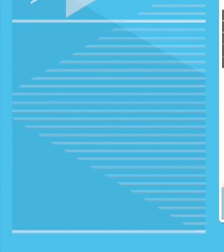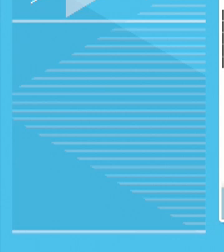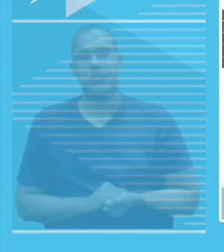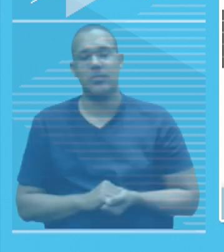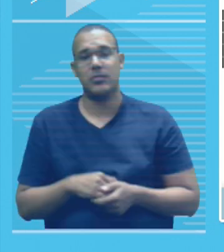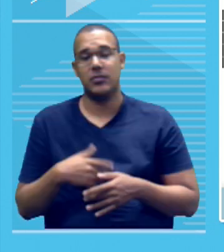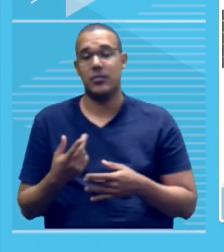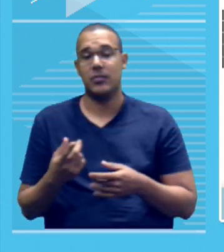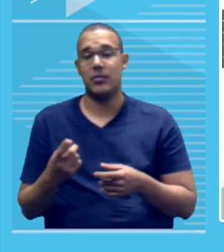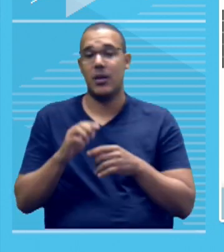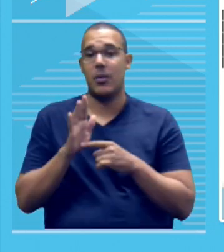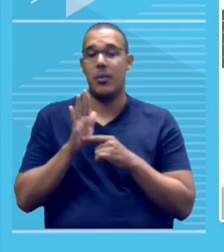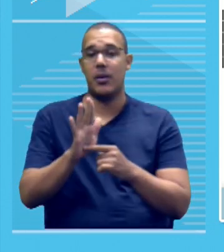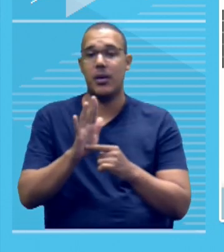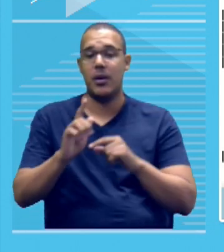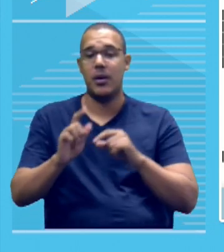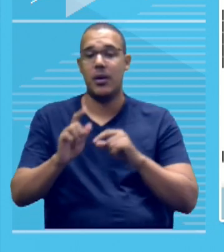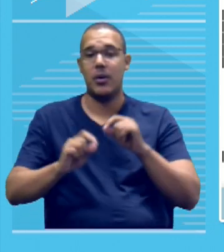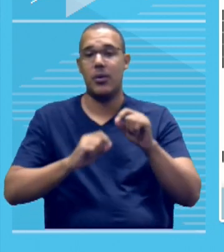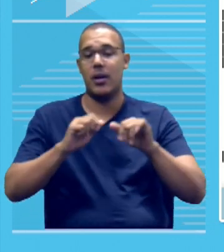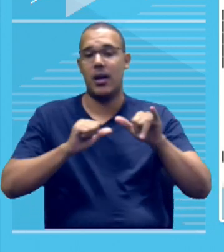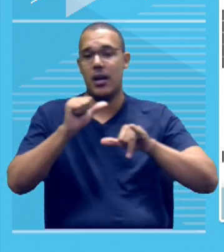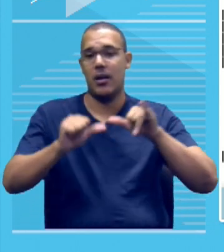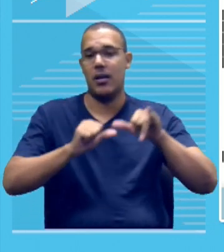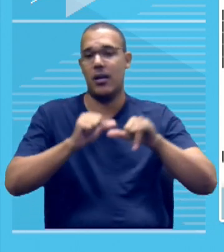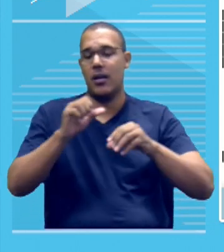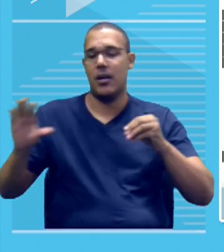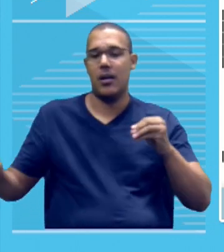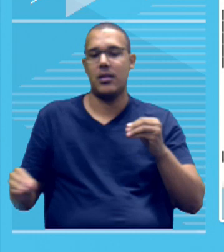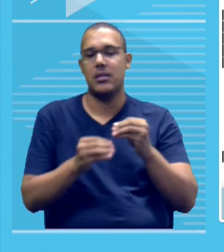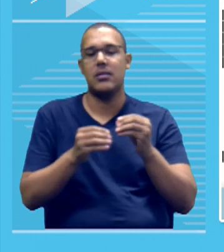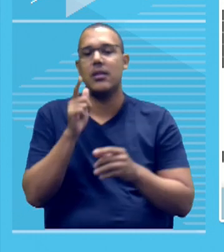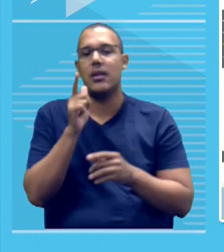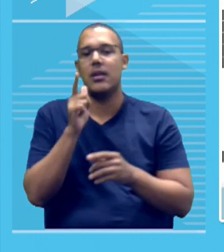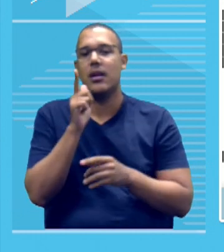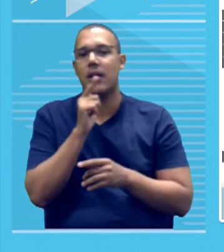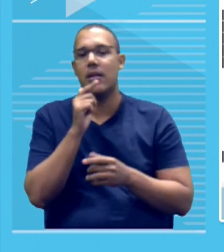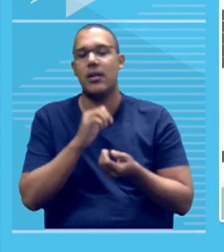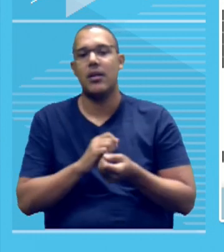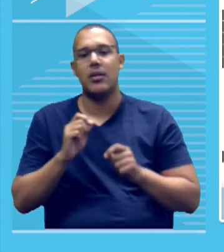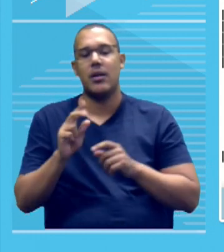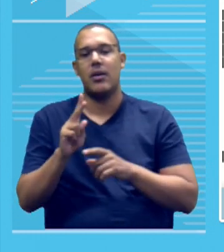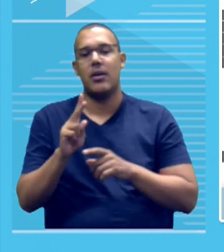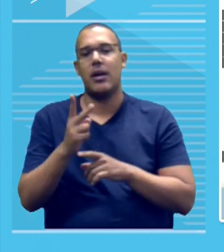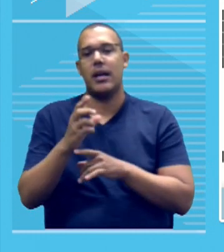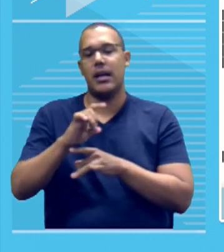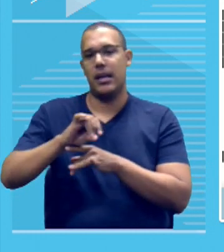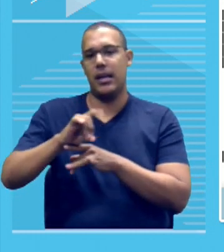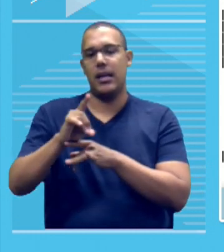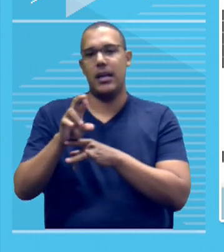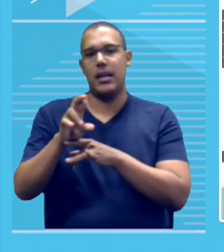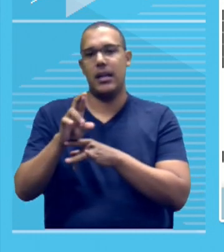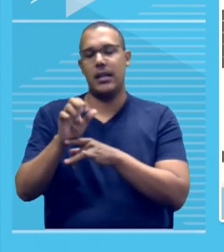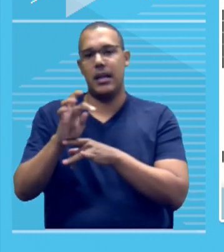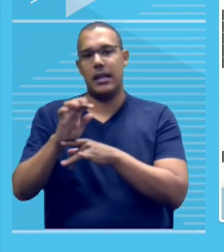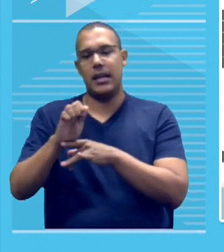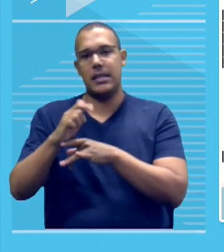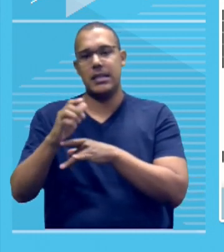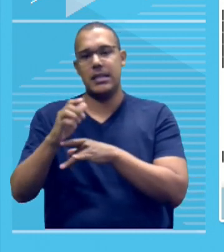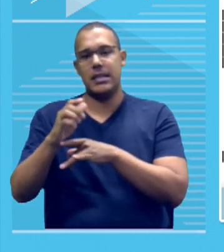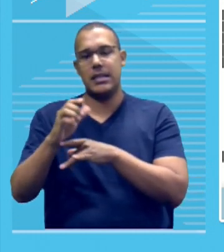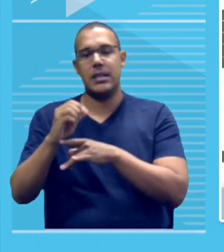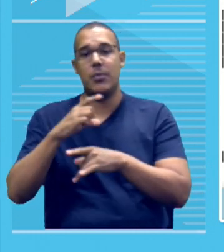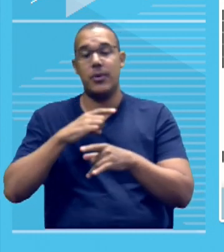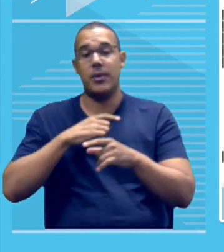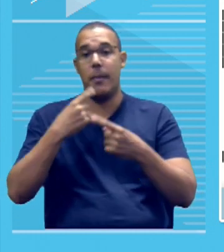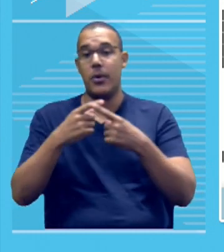Ok, voltamos, né, mostrando aí a reação de adição de água, ou seja, uma hidratação em alcinos, porque tem